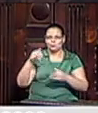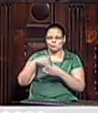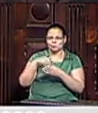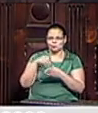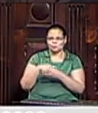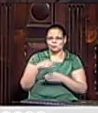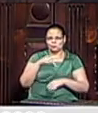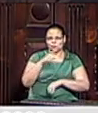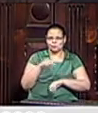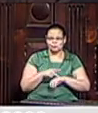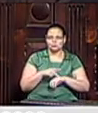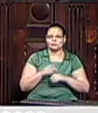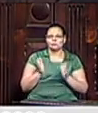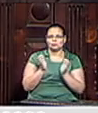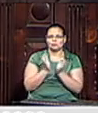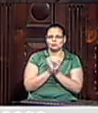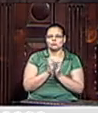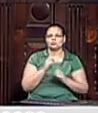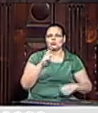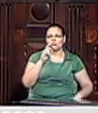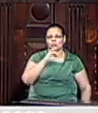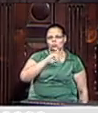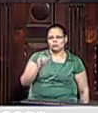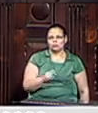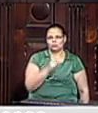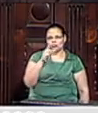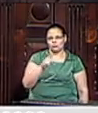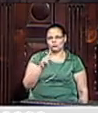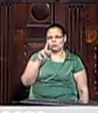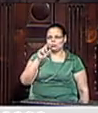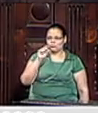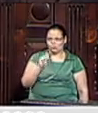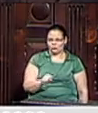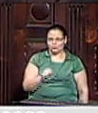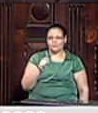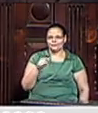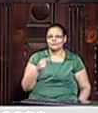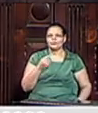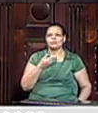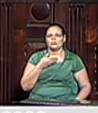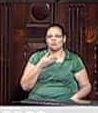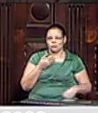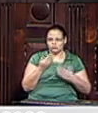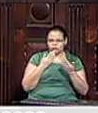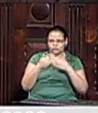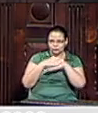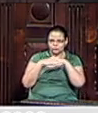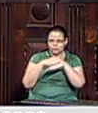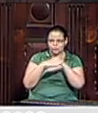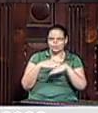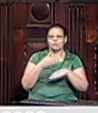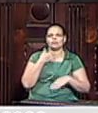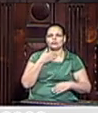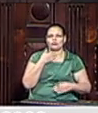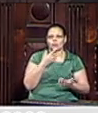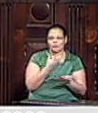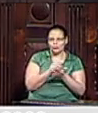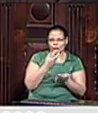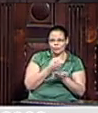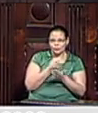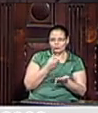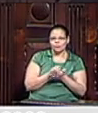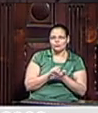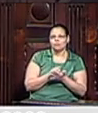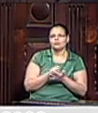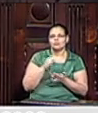JBS, gravou conversas com o presidente Michel Temer, onde o mesmo